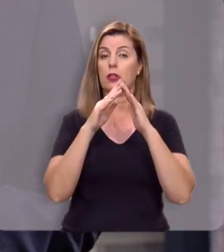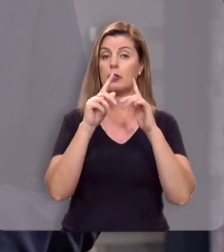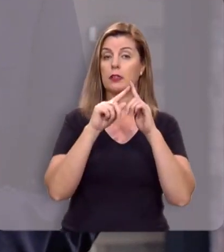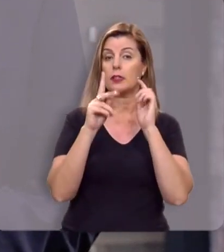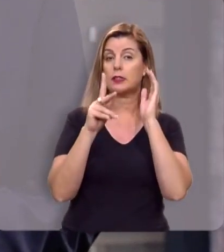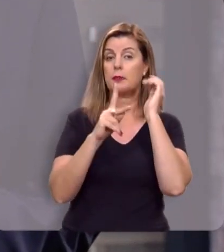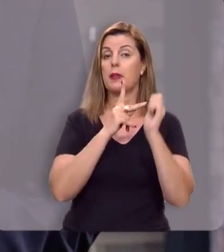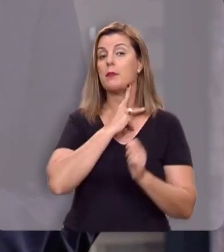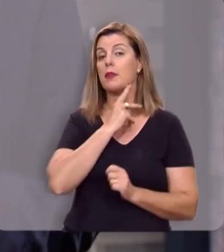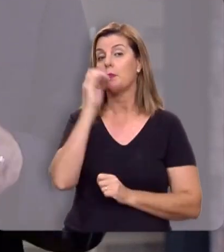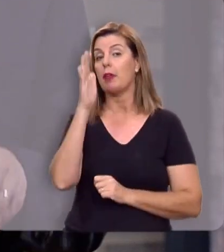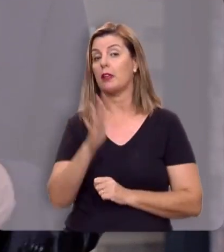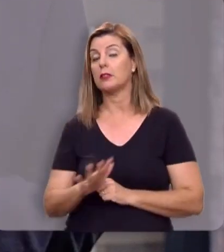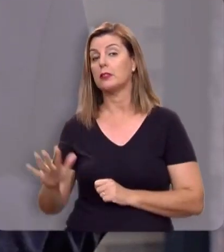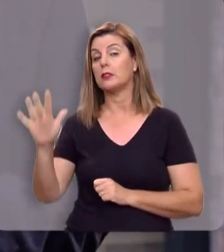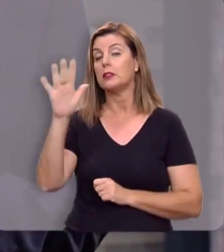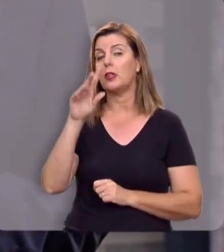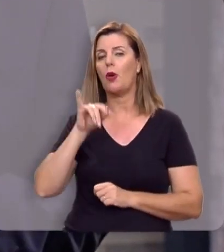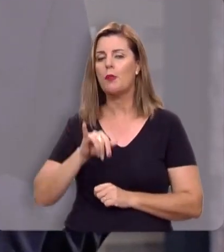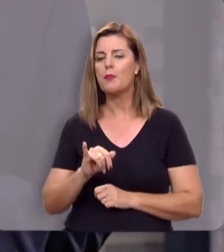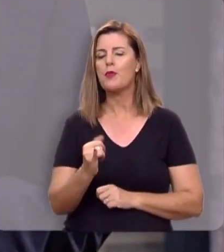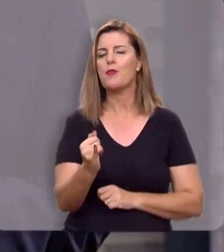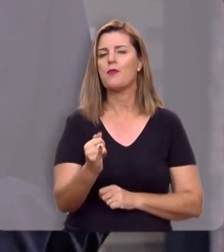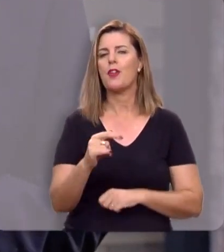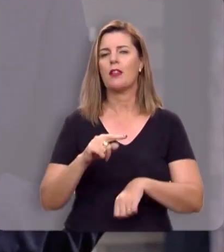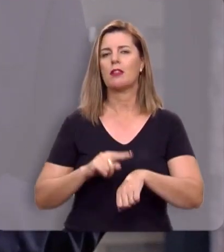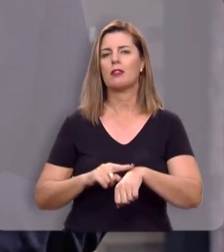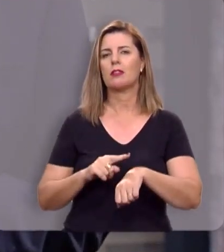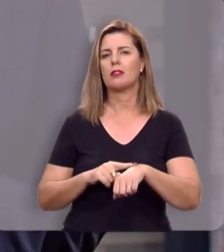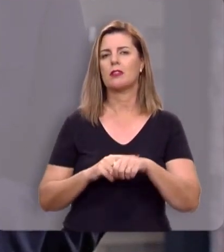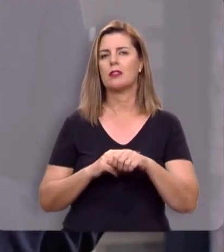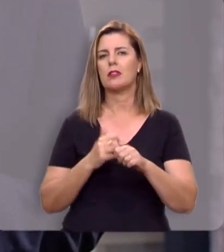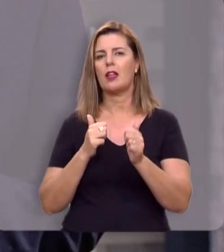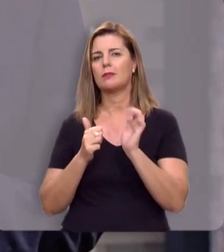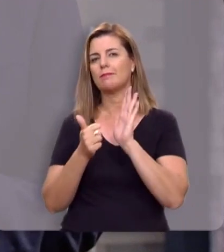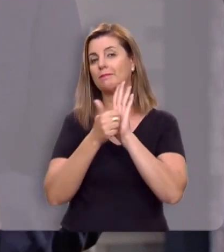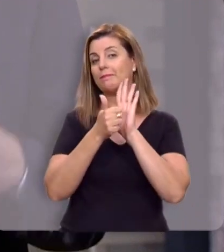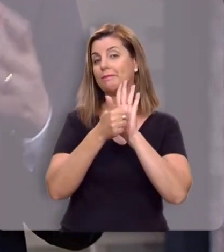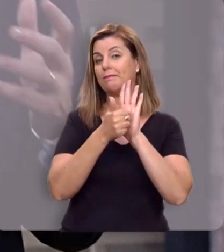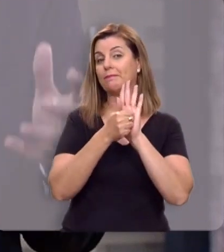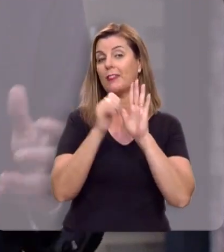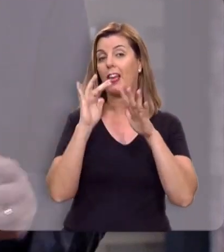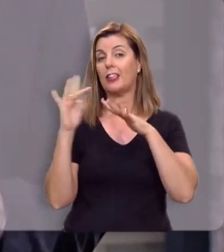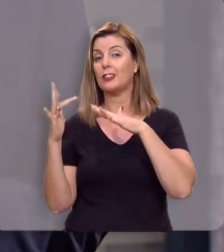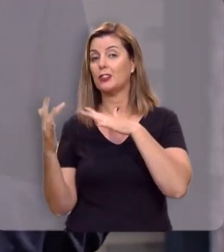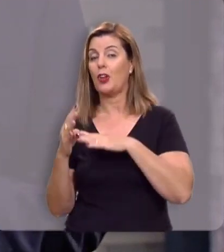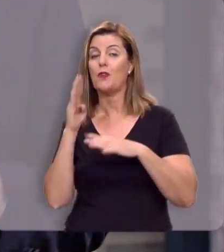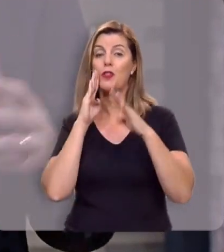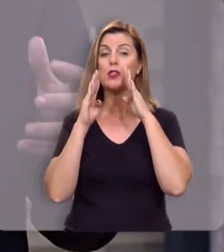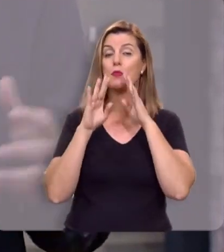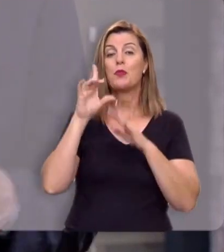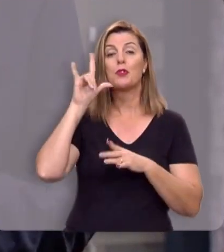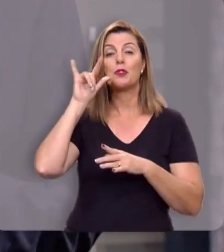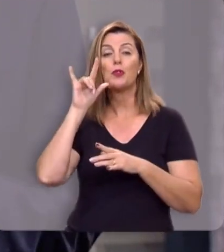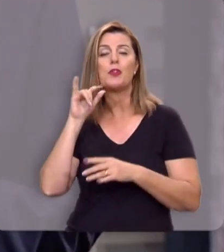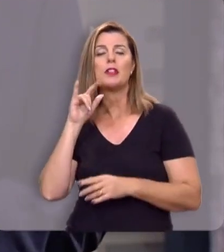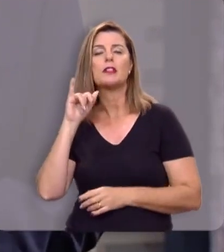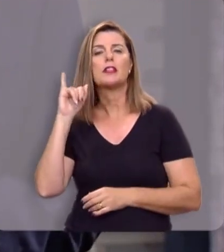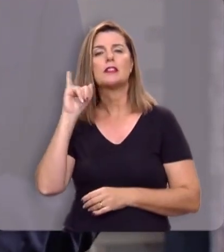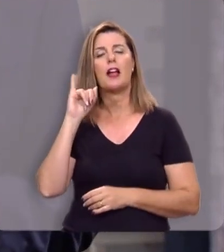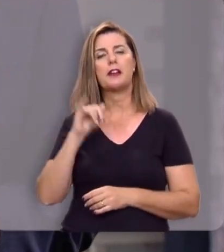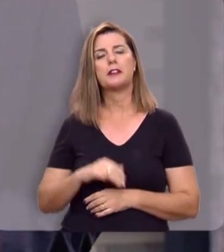Igreja Presbiteriana do Brasil, aproveite esse tempo e também nos siga nas nossas redes sociais, no Facebook, no Twitter, no